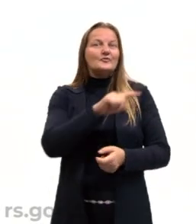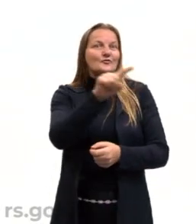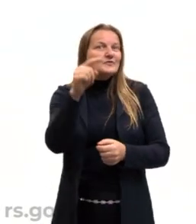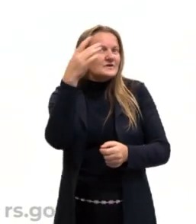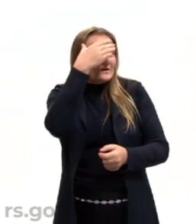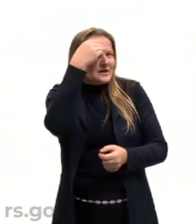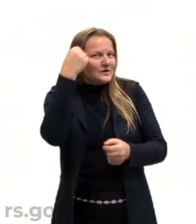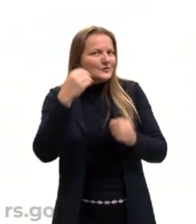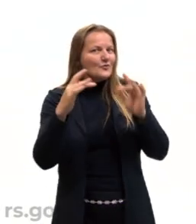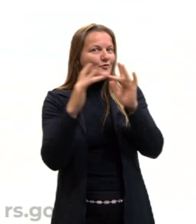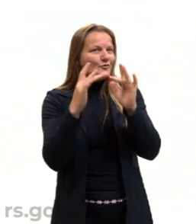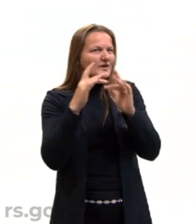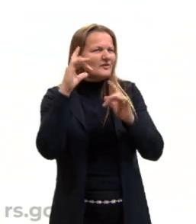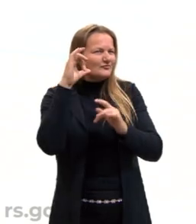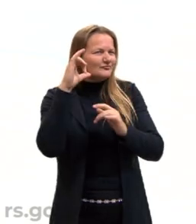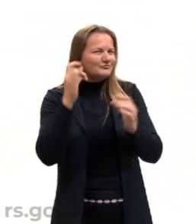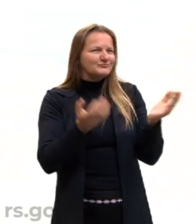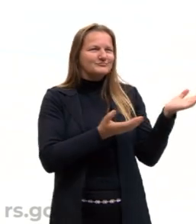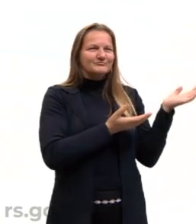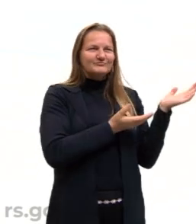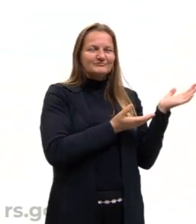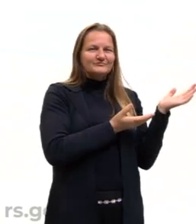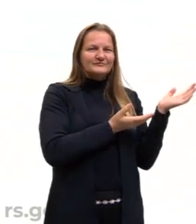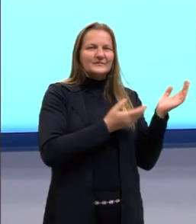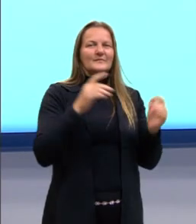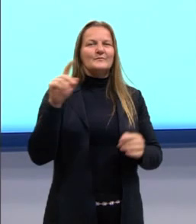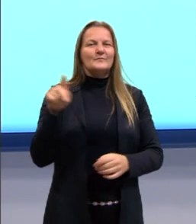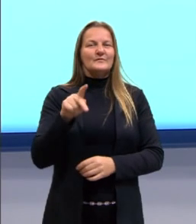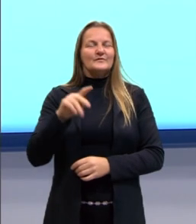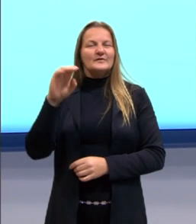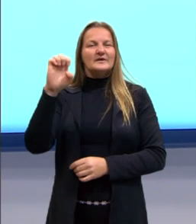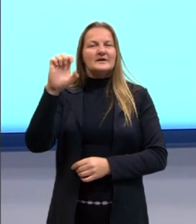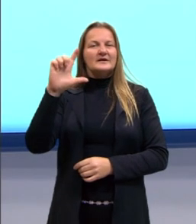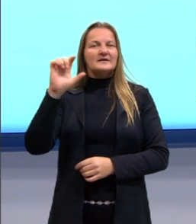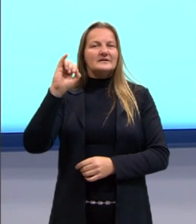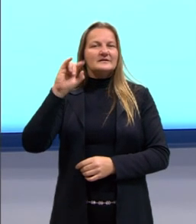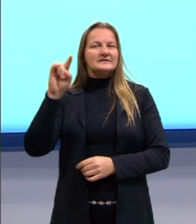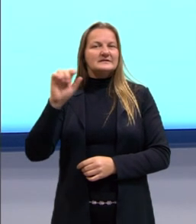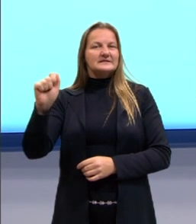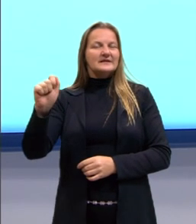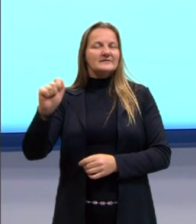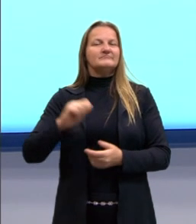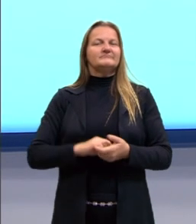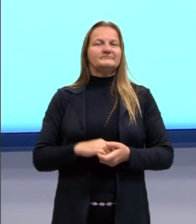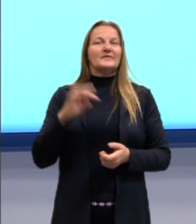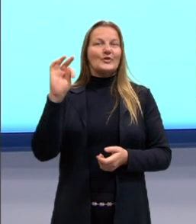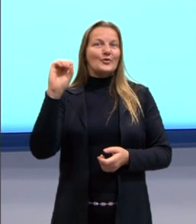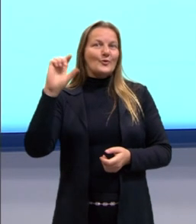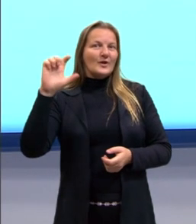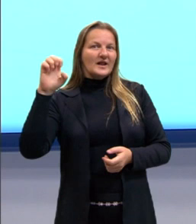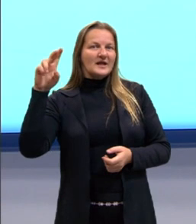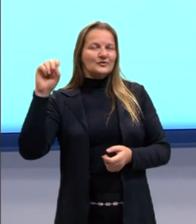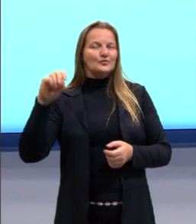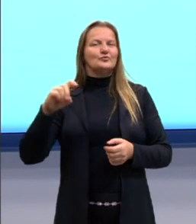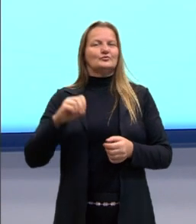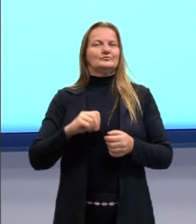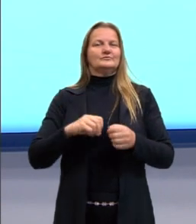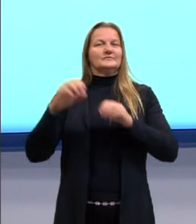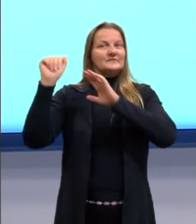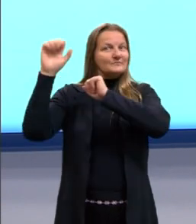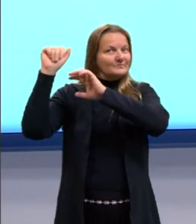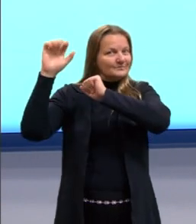esqueçam Quem são os nossos contatos eu sou a professora ele zada Fontoura Toledo professora de língua espanhola